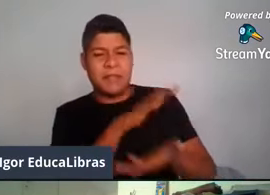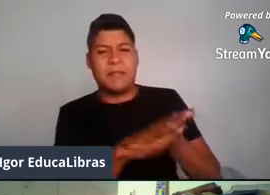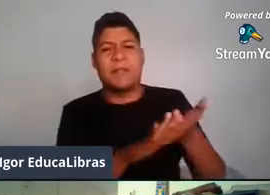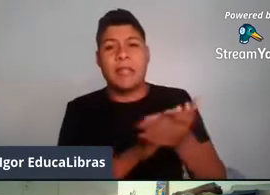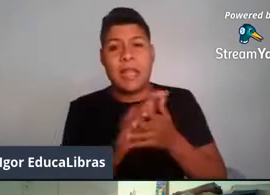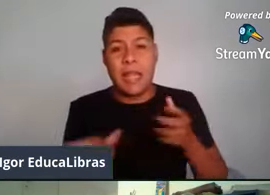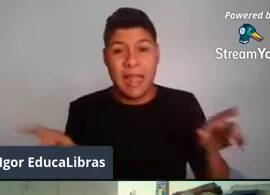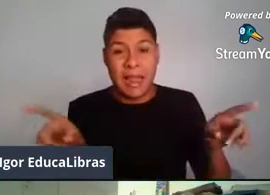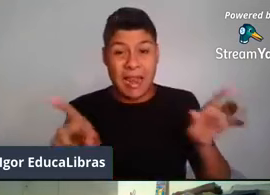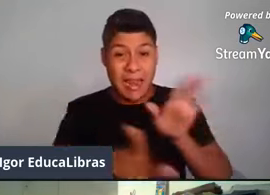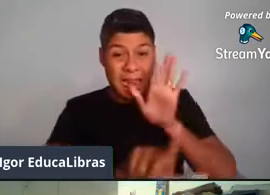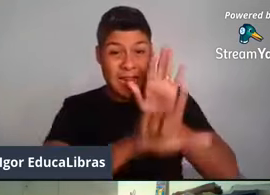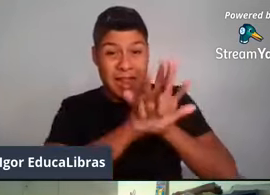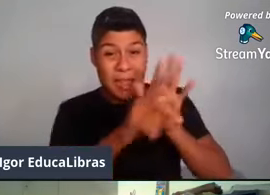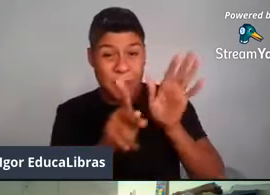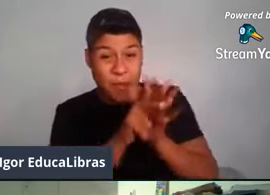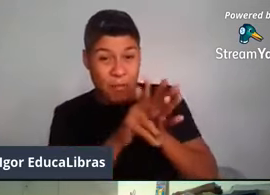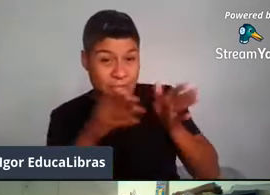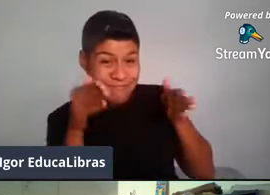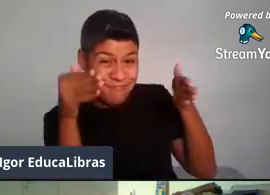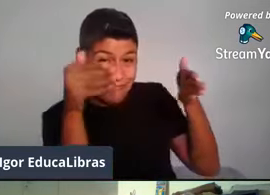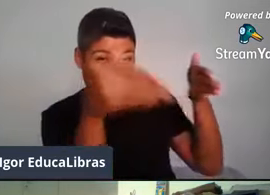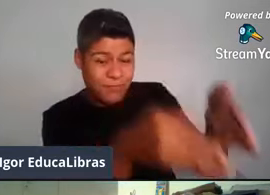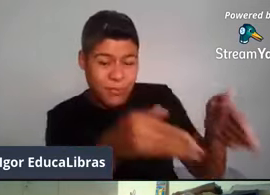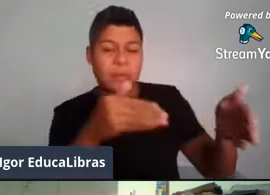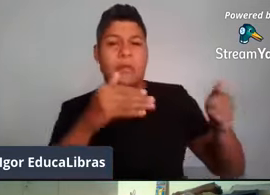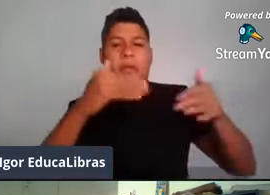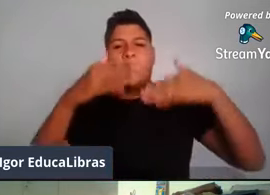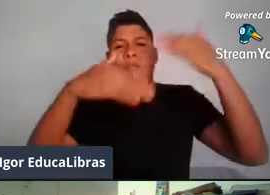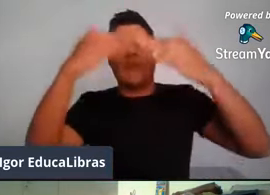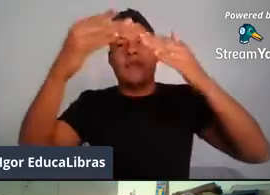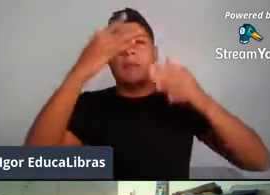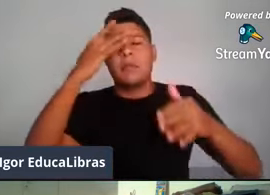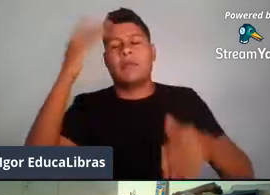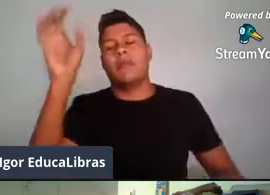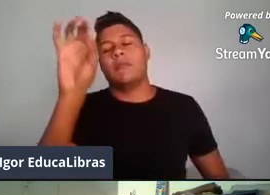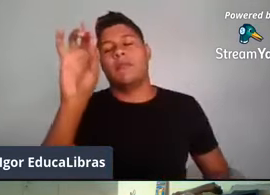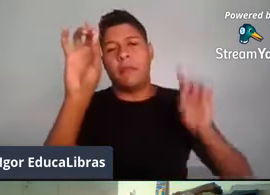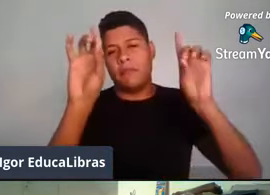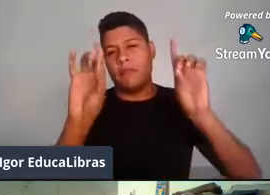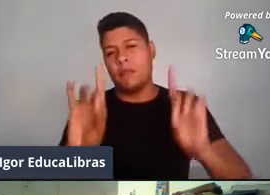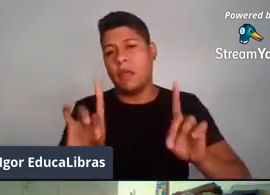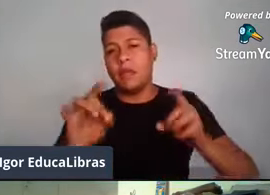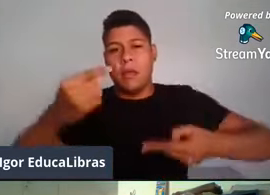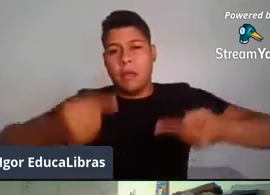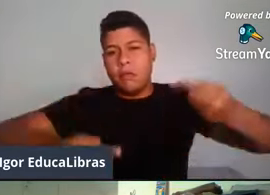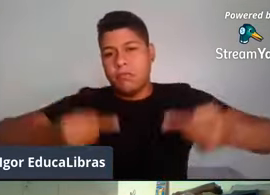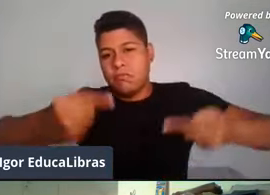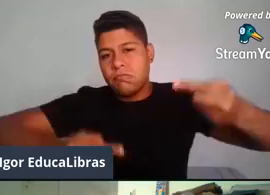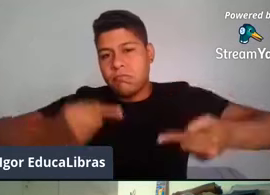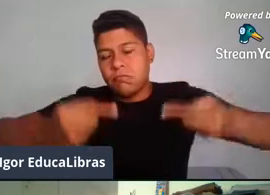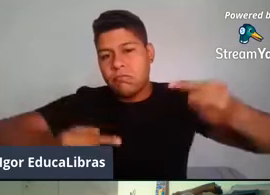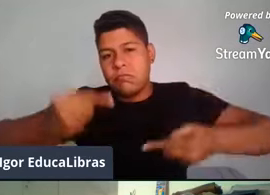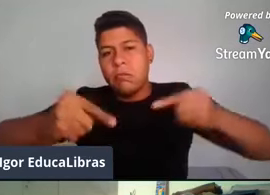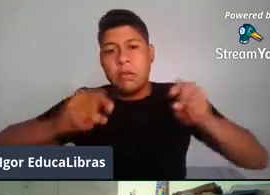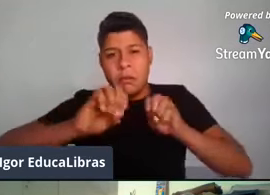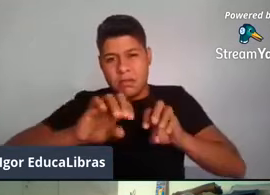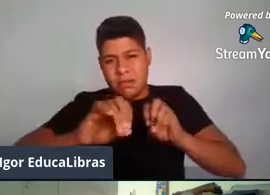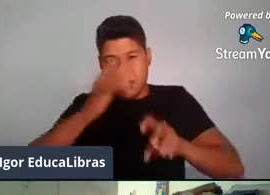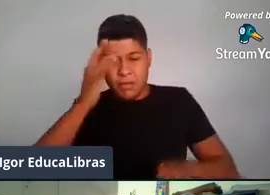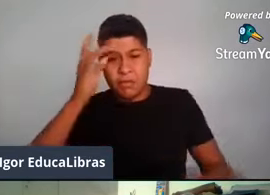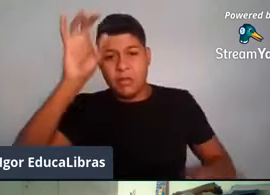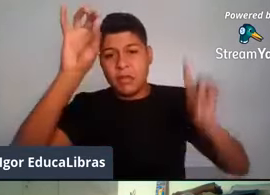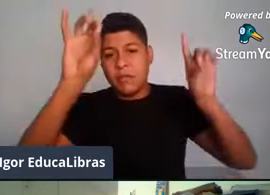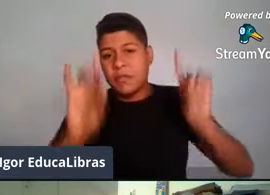aos processos envolvendo pessoas com deficiência. Você vai discutir a educação de uma criança com deficiência